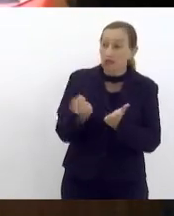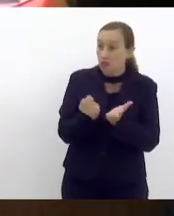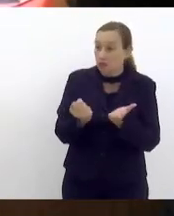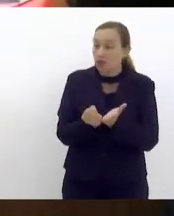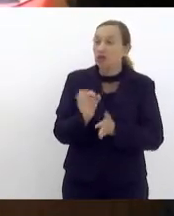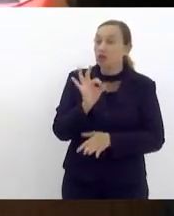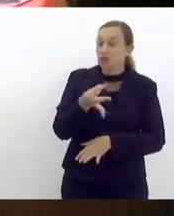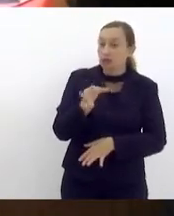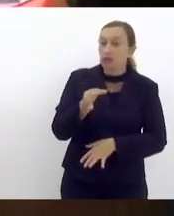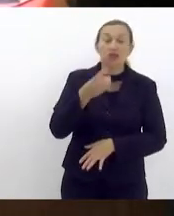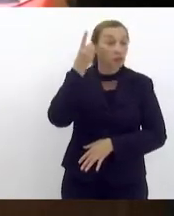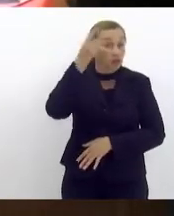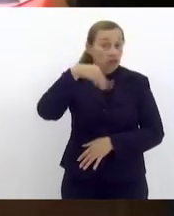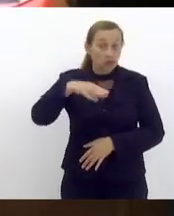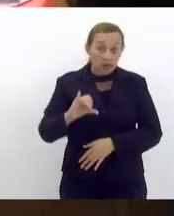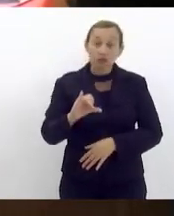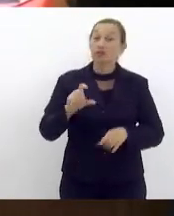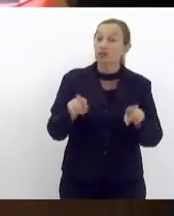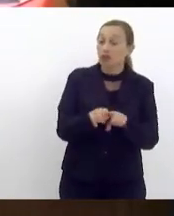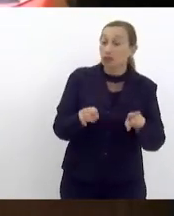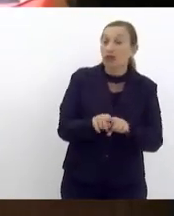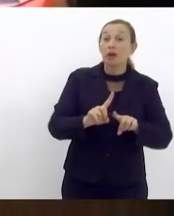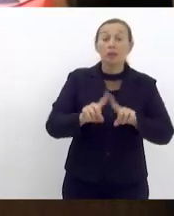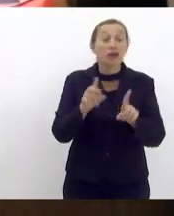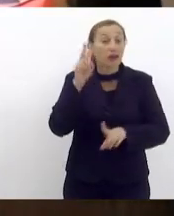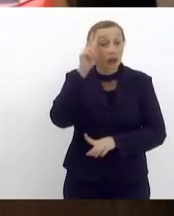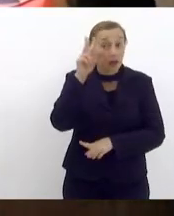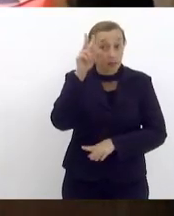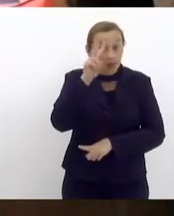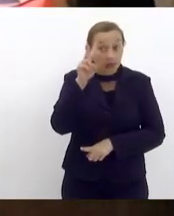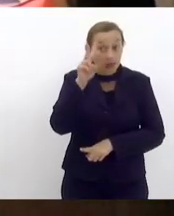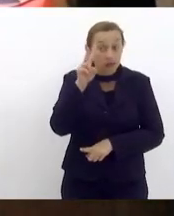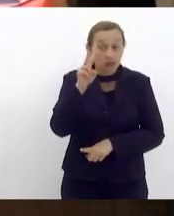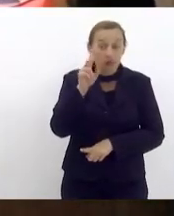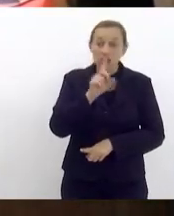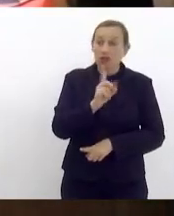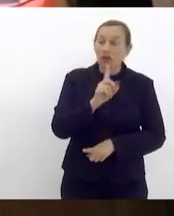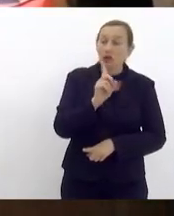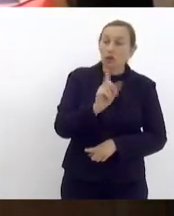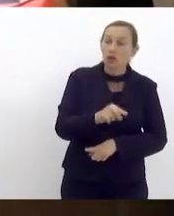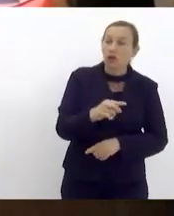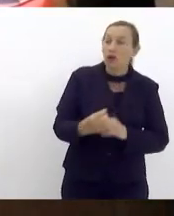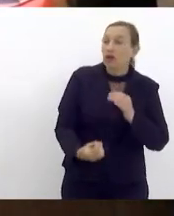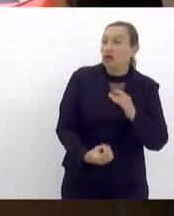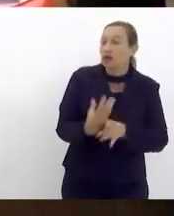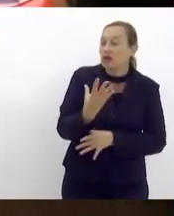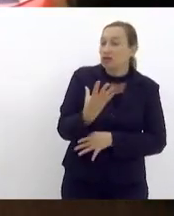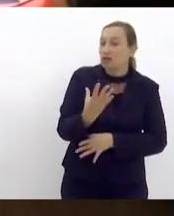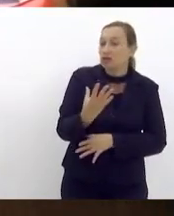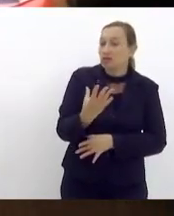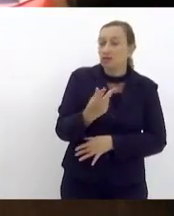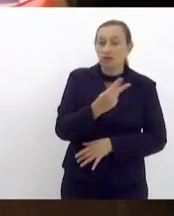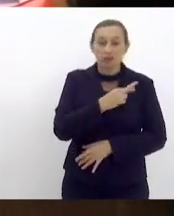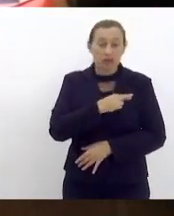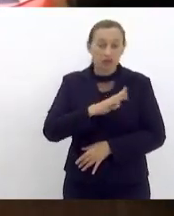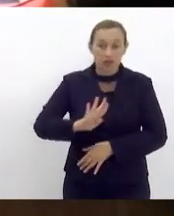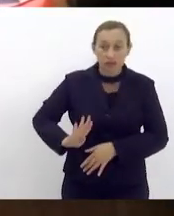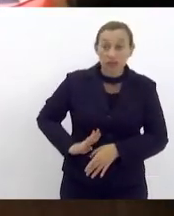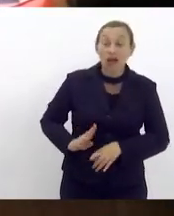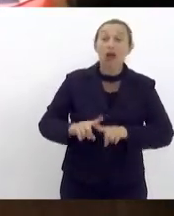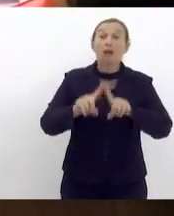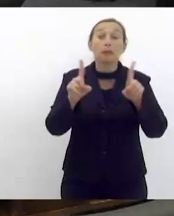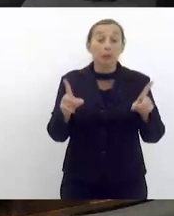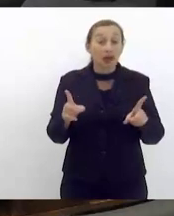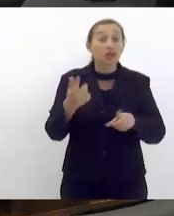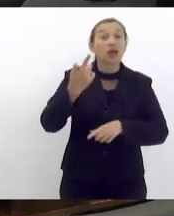absolutamente legítima Deputado Mig também agora Lembrando que isso não é uma criação do presidente Bacelar tem